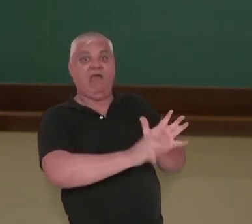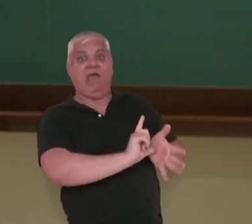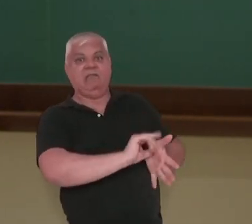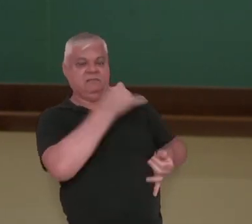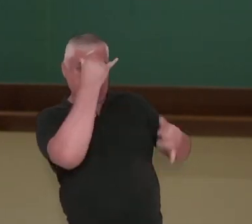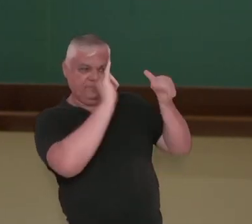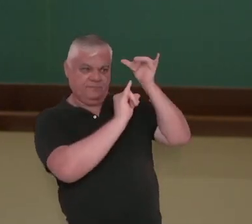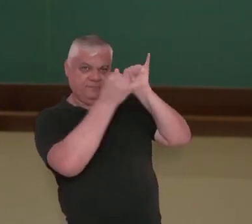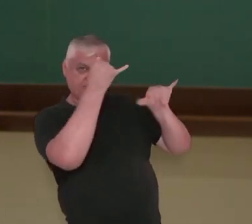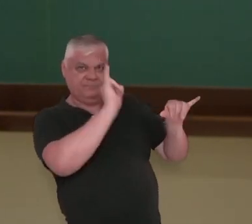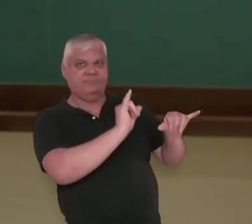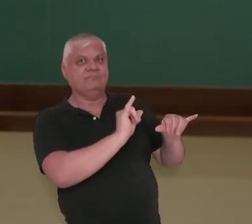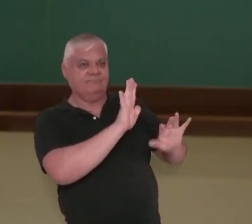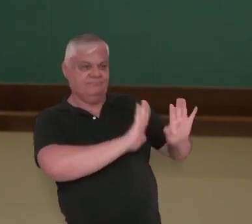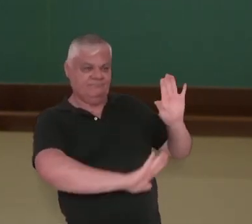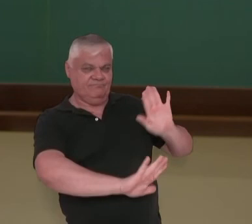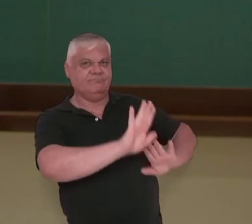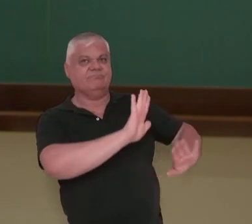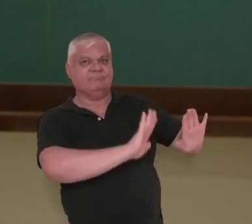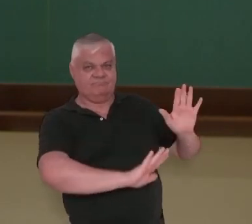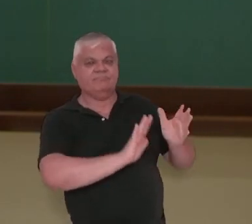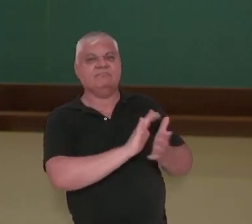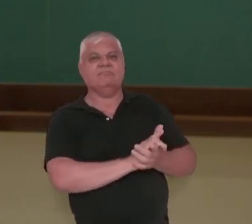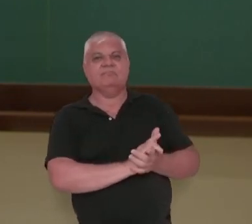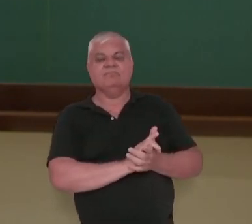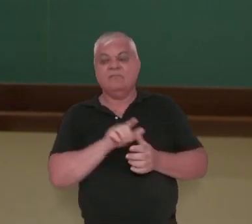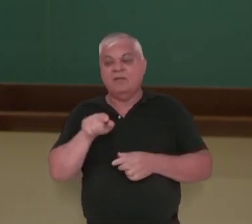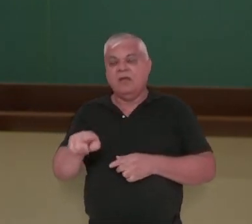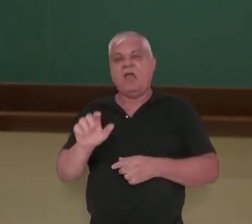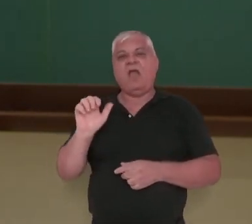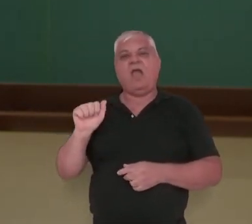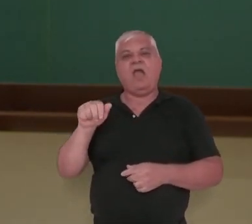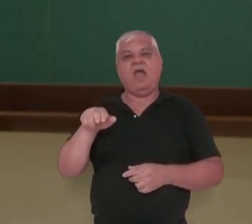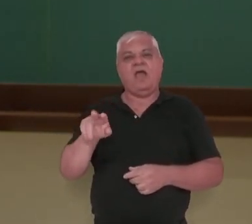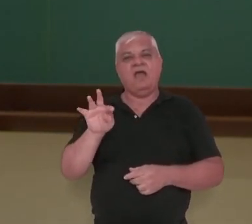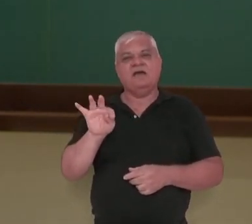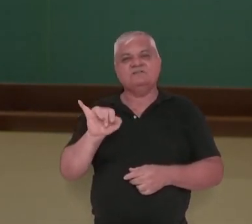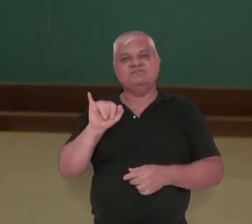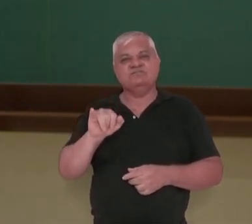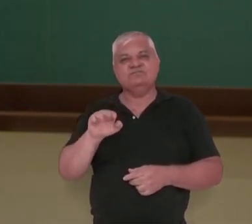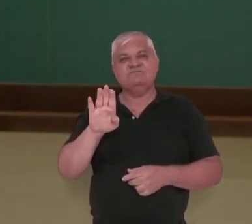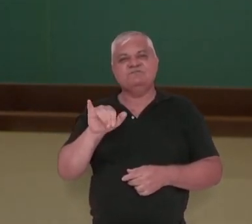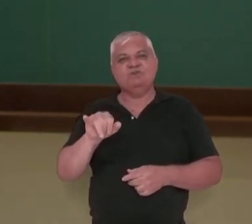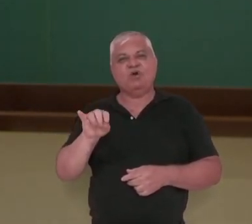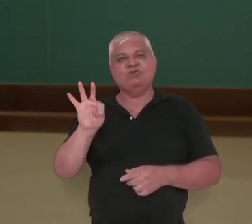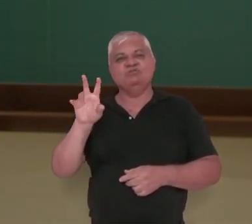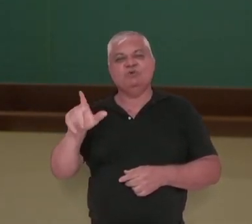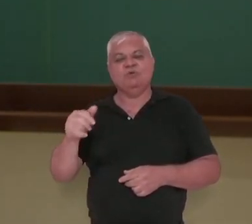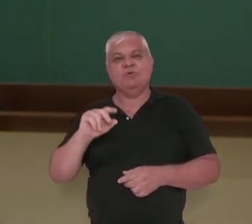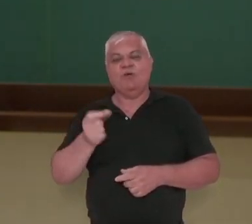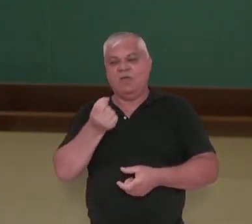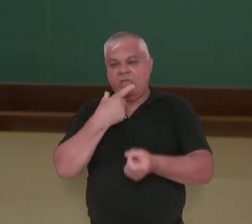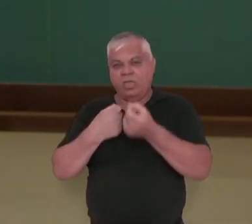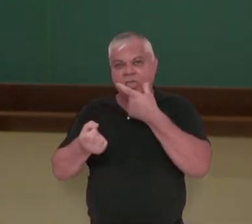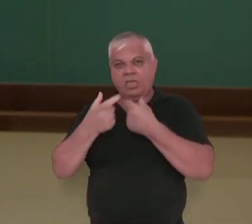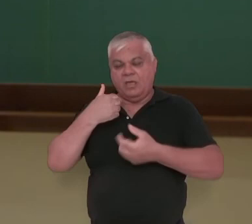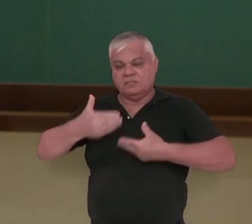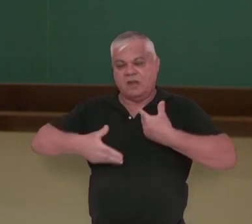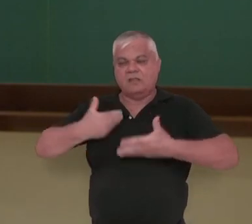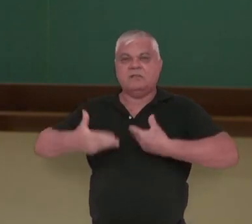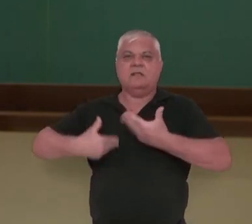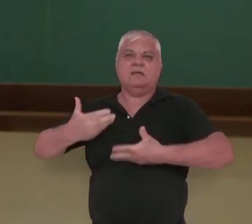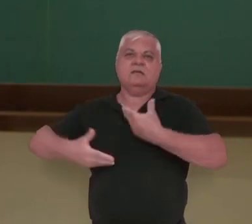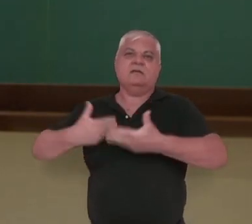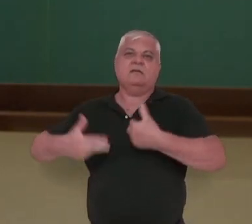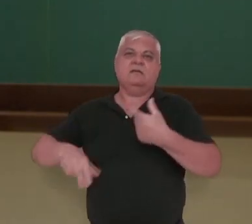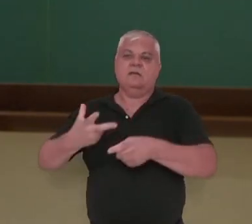né? Evita que ela chegue. Já o antibiótico, ele age ajudando a eliminar